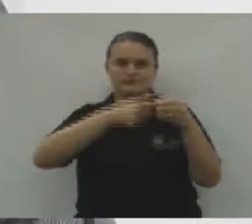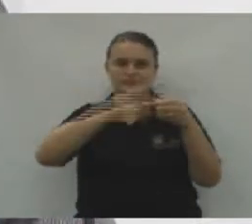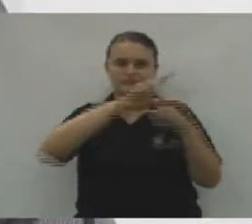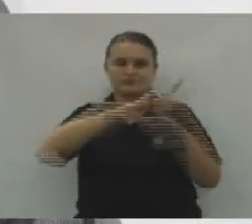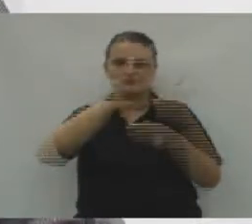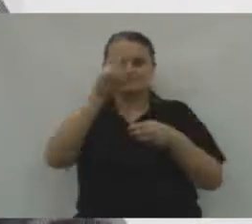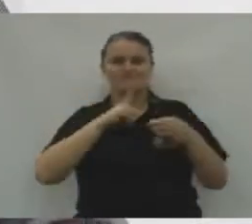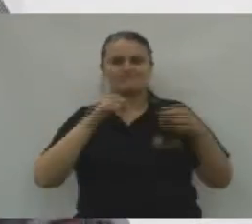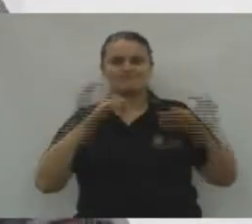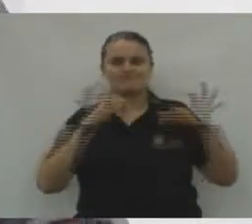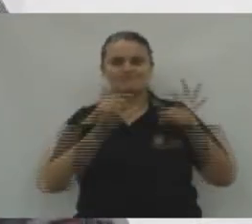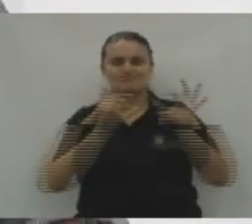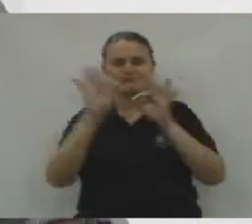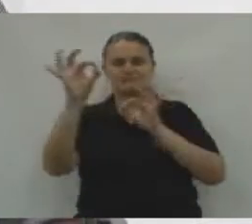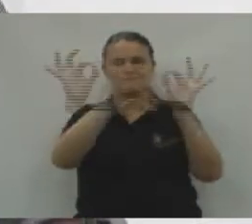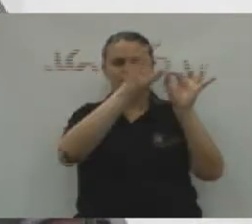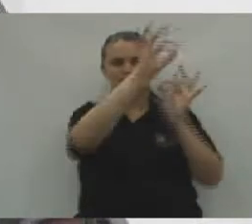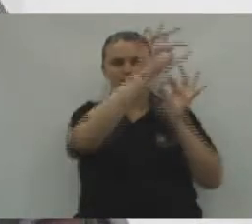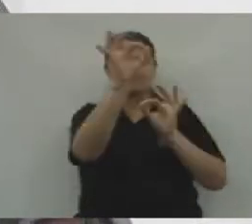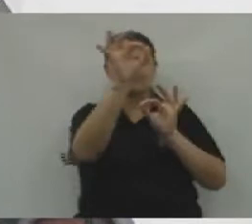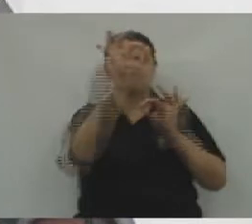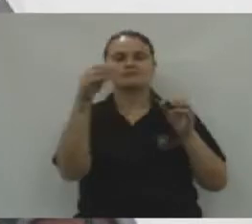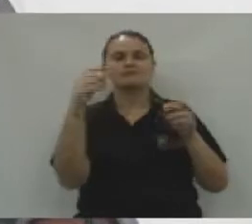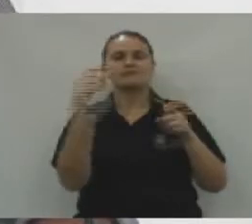centro de distribuição.